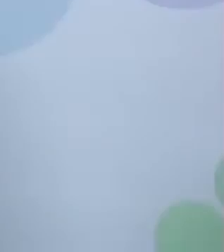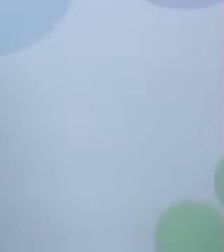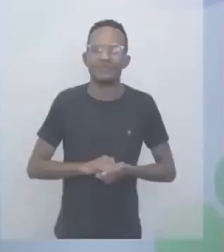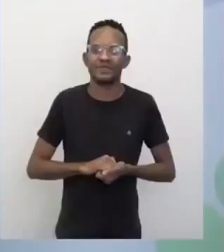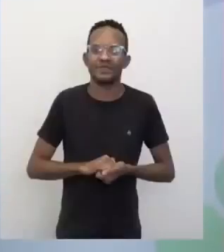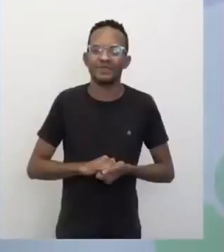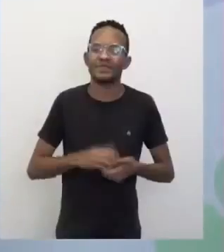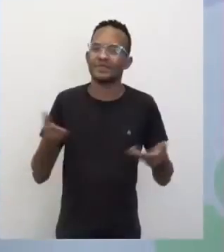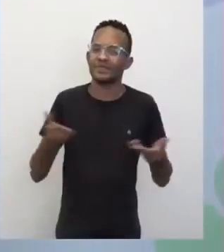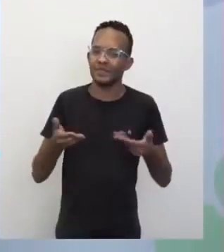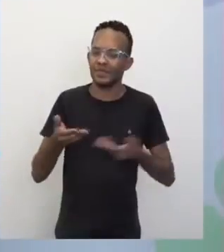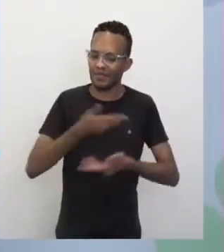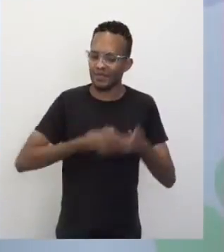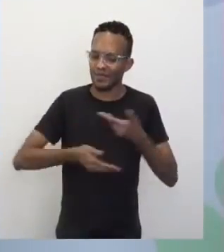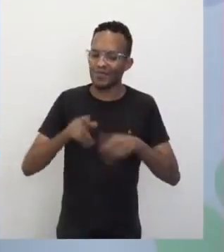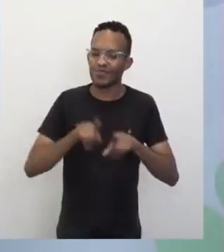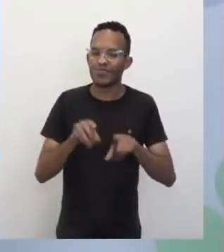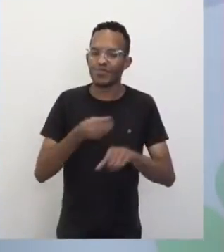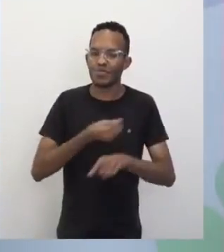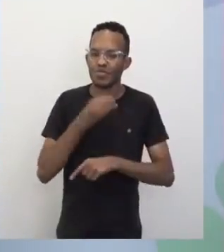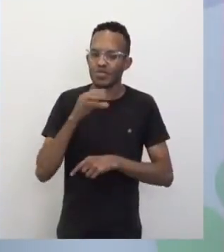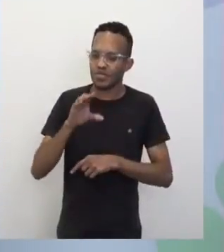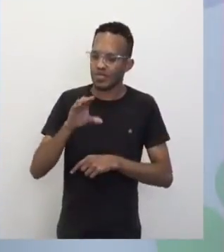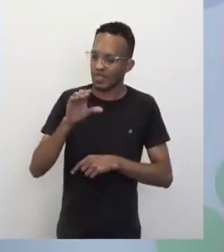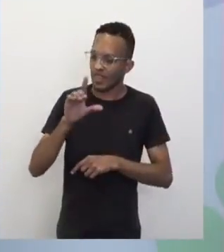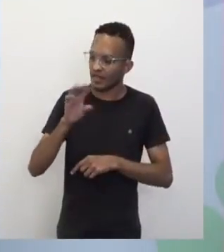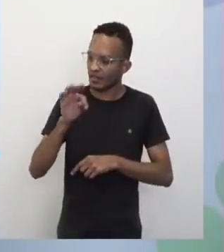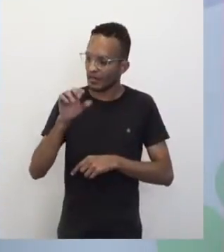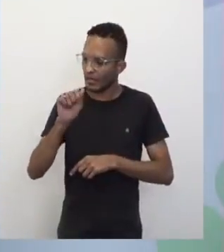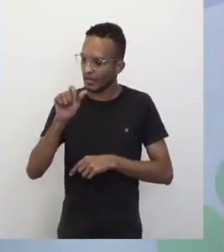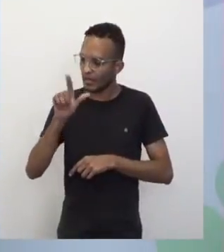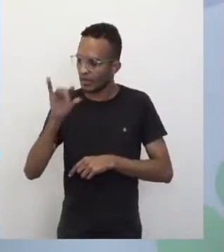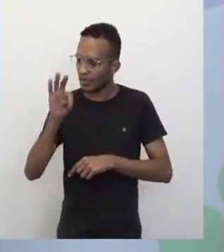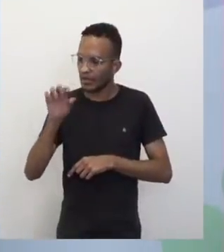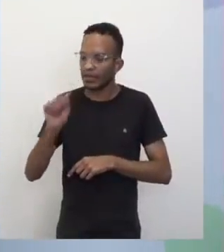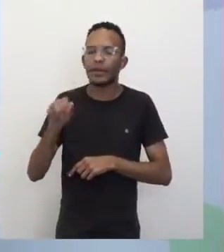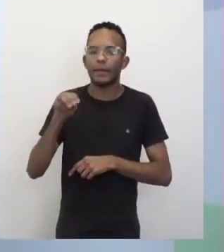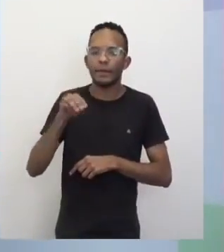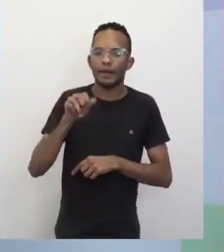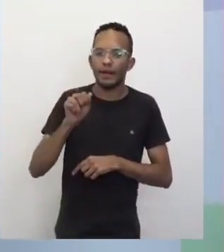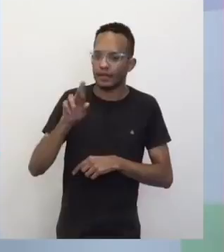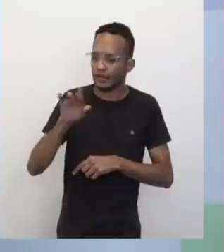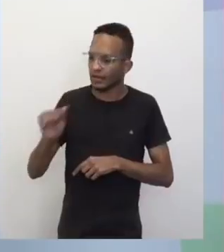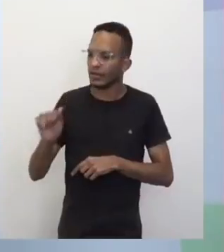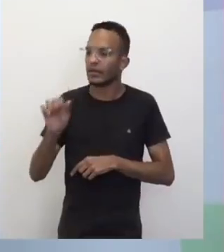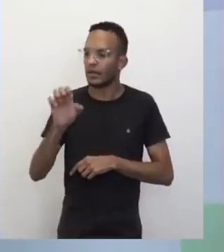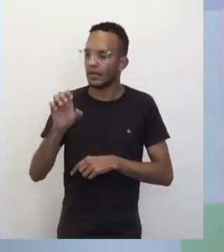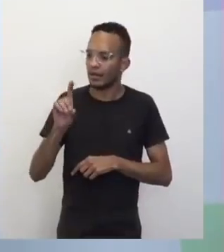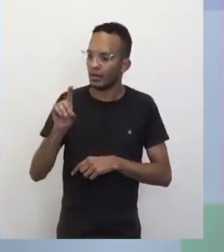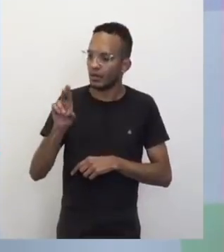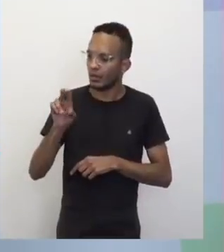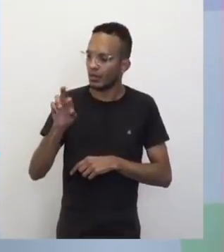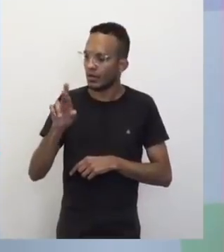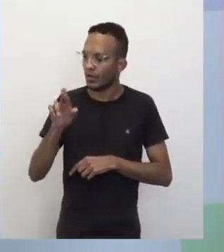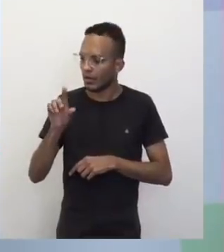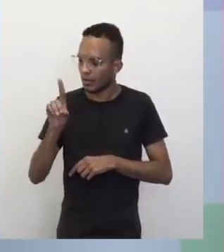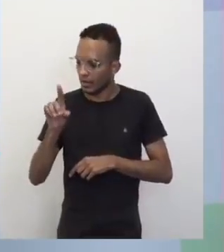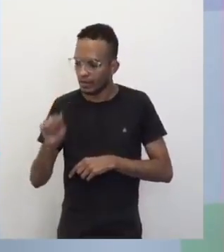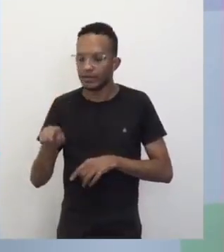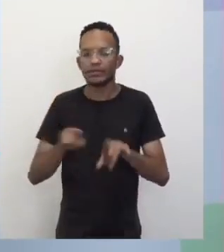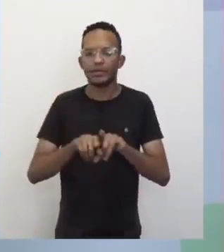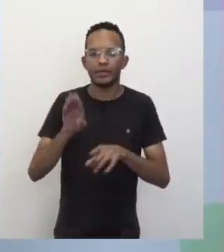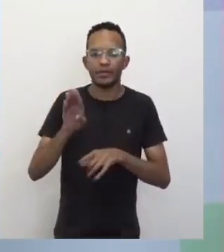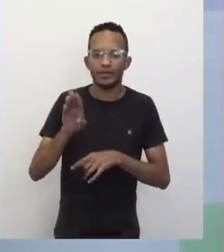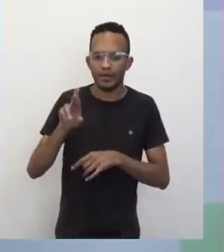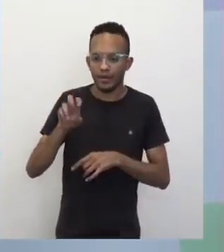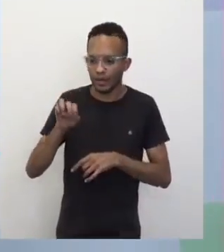E vamos à participação. Os alunos aqui, a Thalita, a Maria, a Eduarda, todo mundo falando, o Breno, todo mundo aqui,